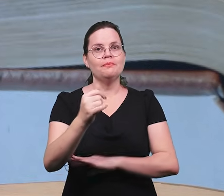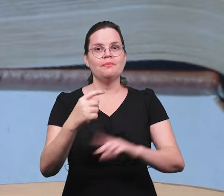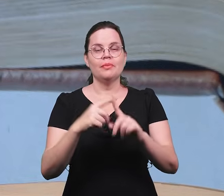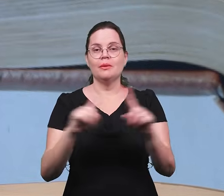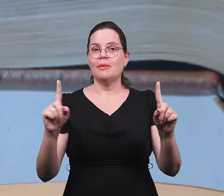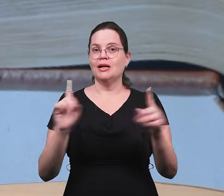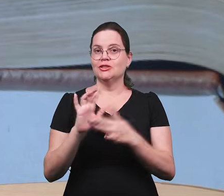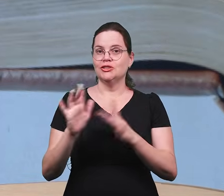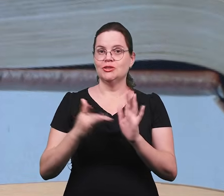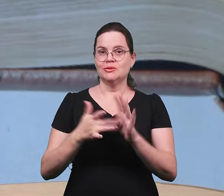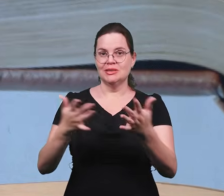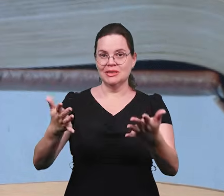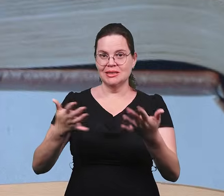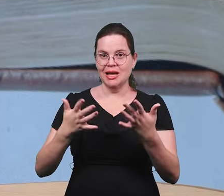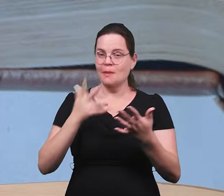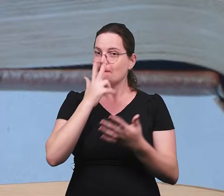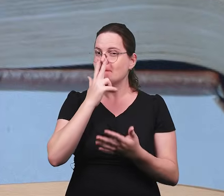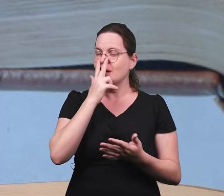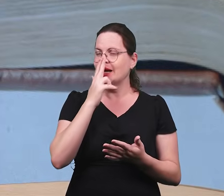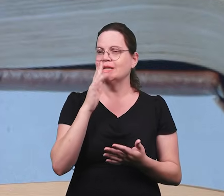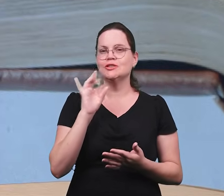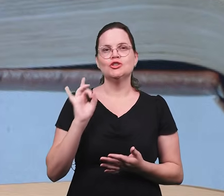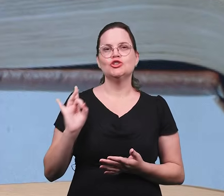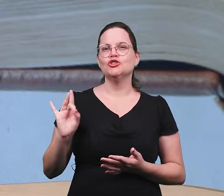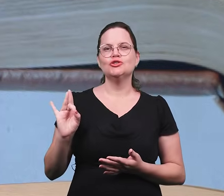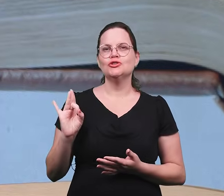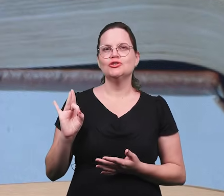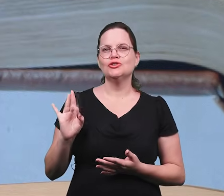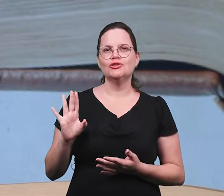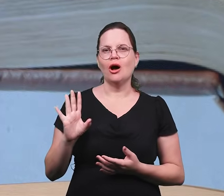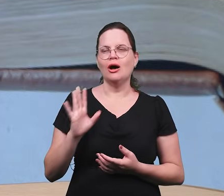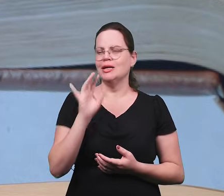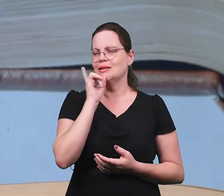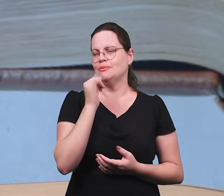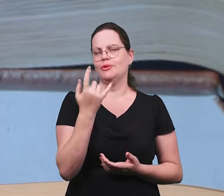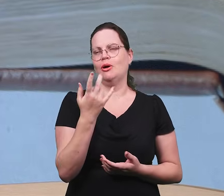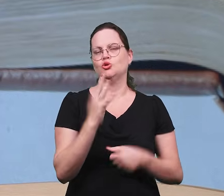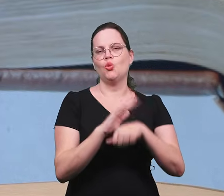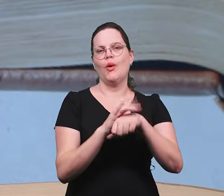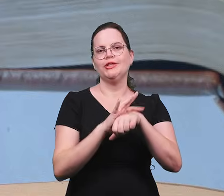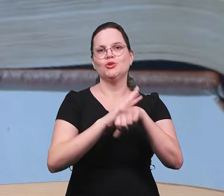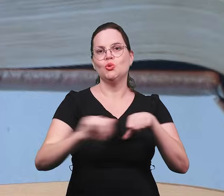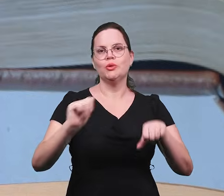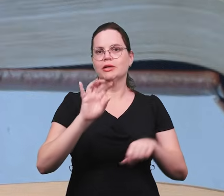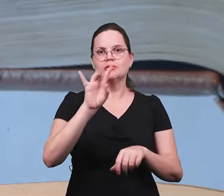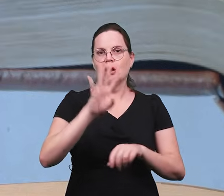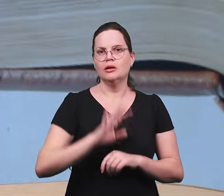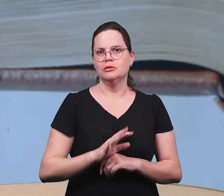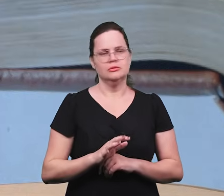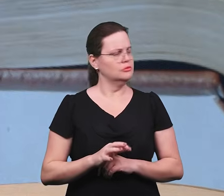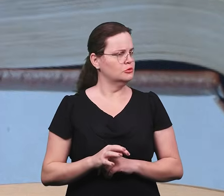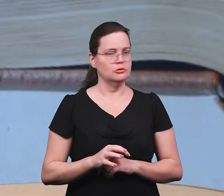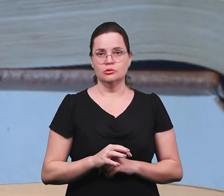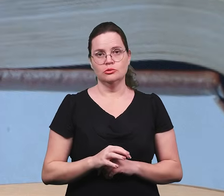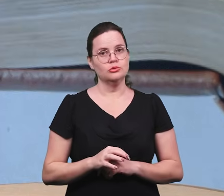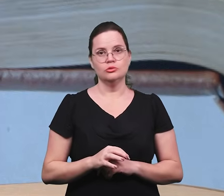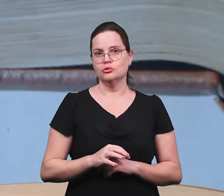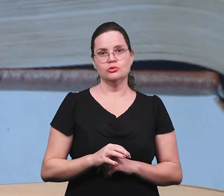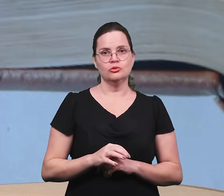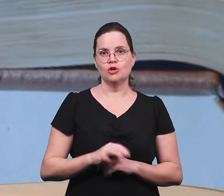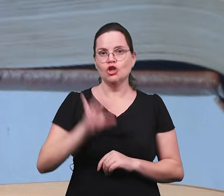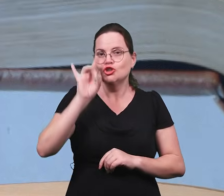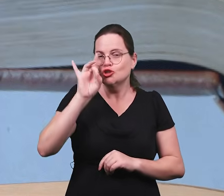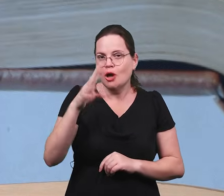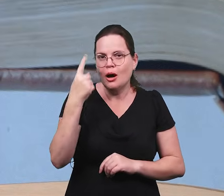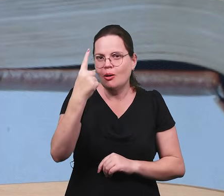dar exclusivamente a cura para uma enfermidade. O Senhor Jesus não quer exclusivamente abrir